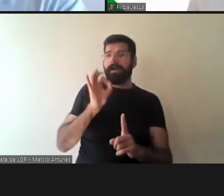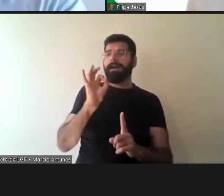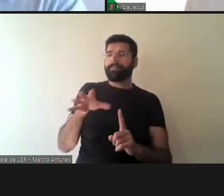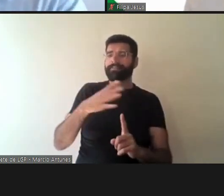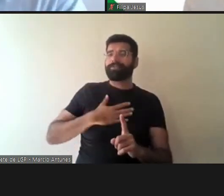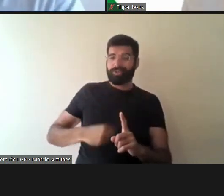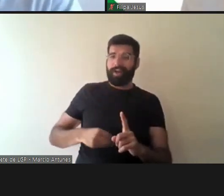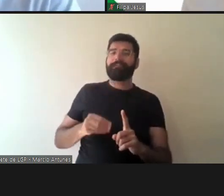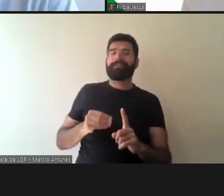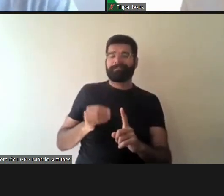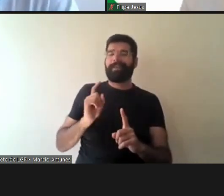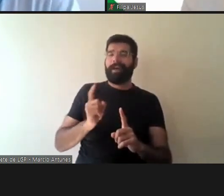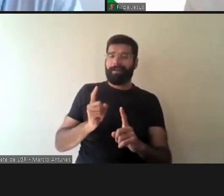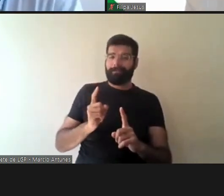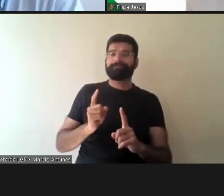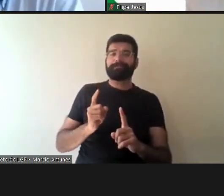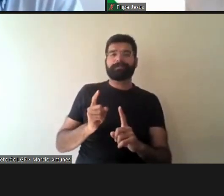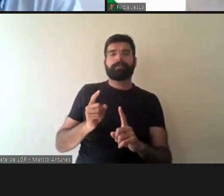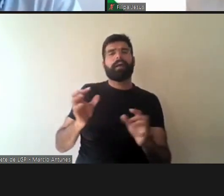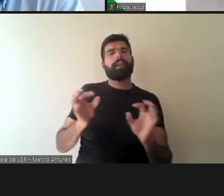lhe colocar tem a ver com